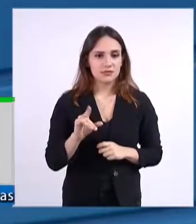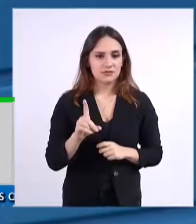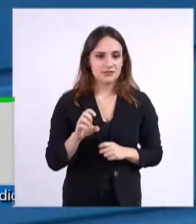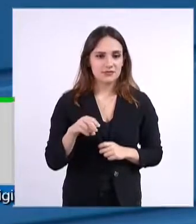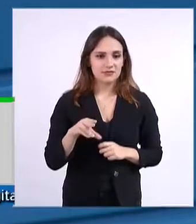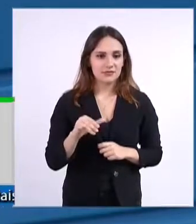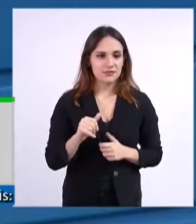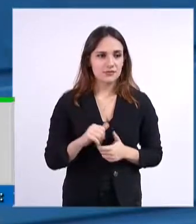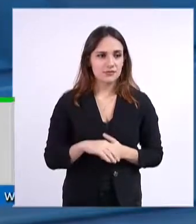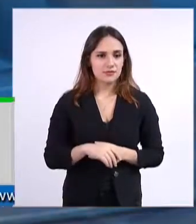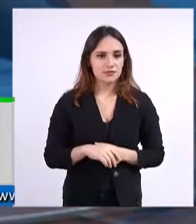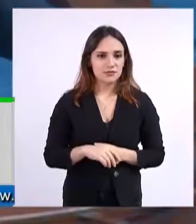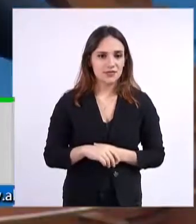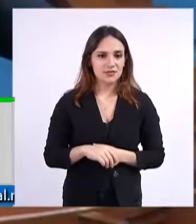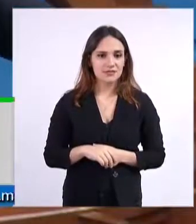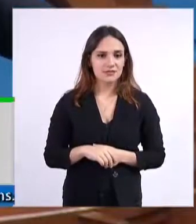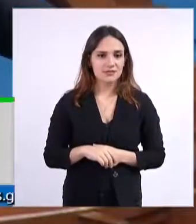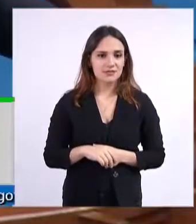Previdência,